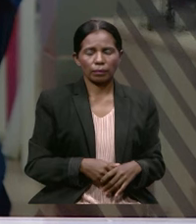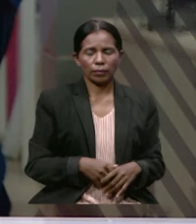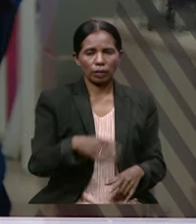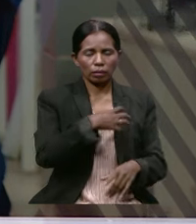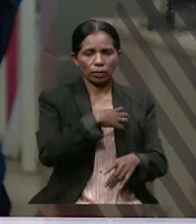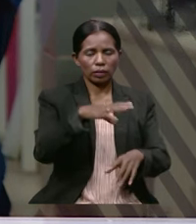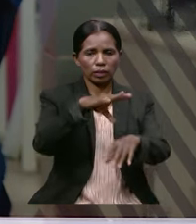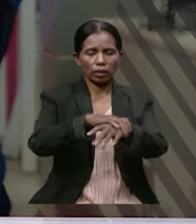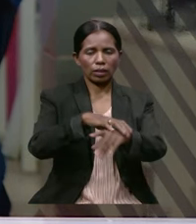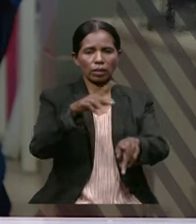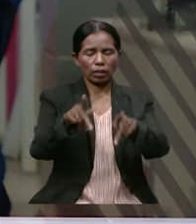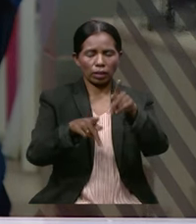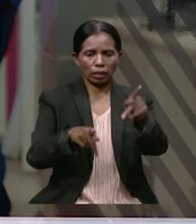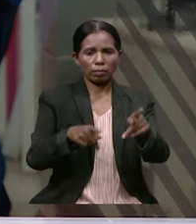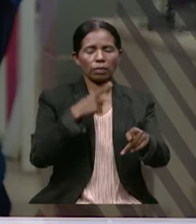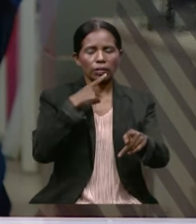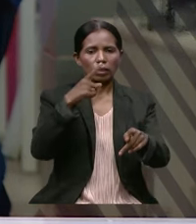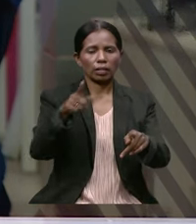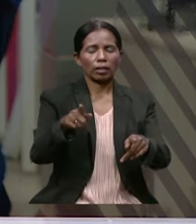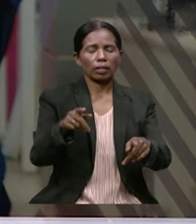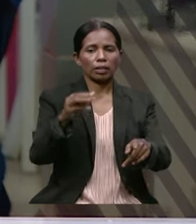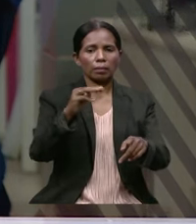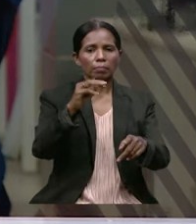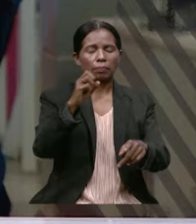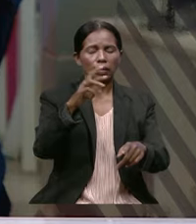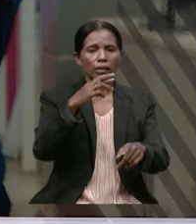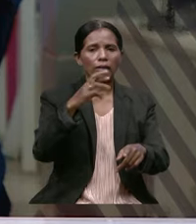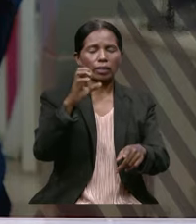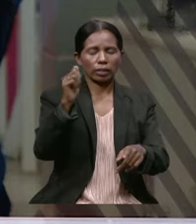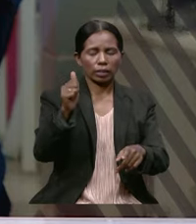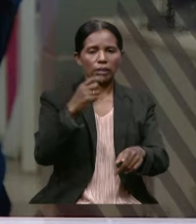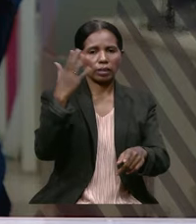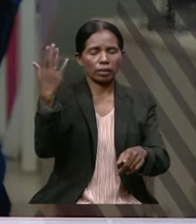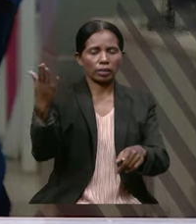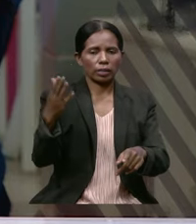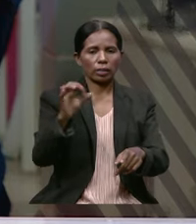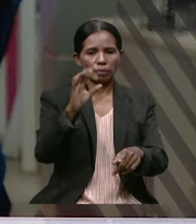pela tela detém suspeito de fama a cantora Maria Vitória e a rede social.